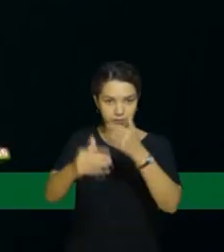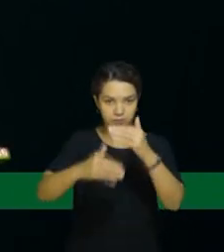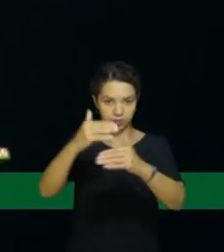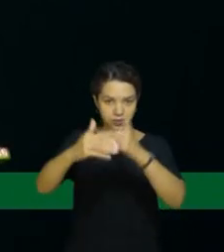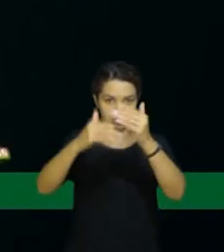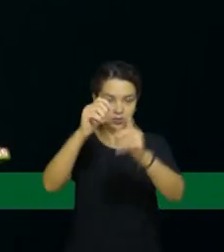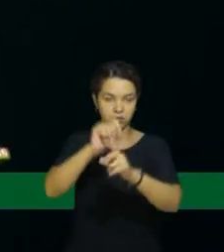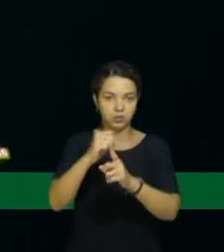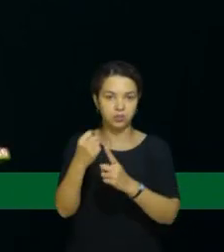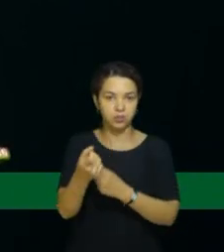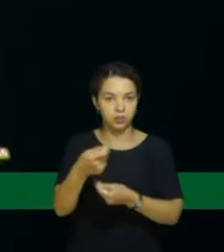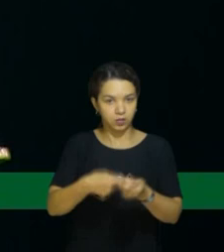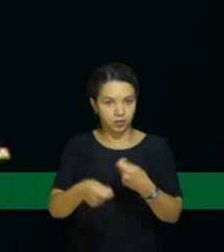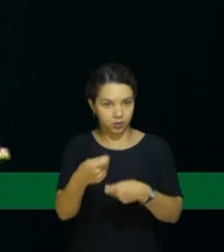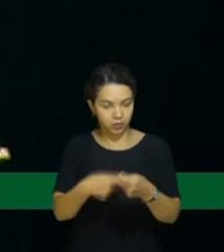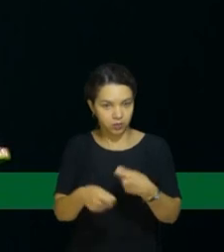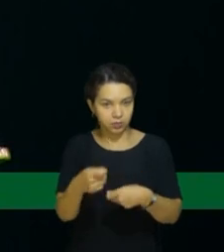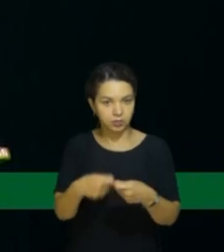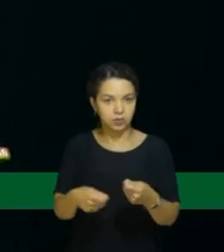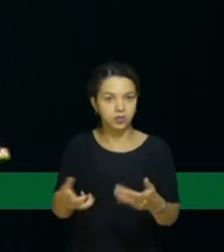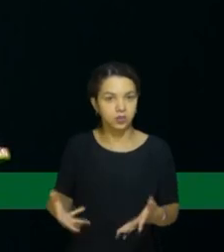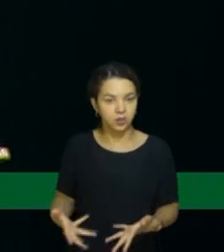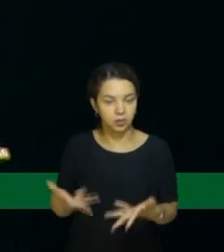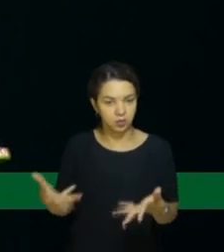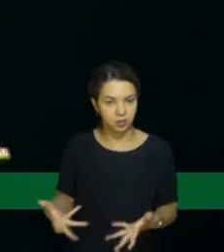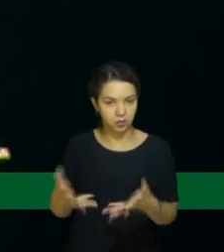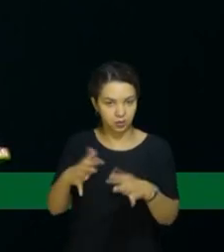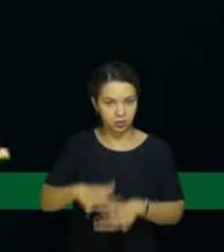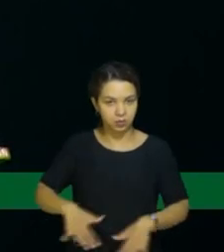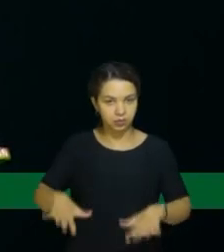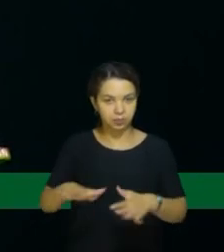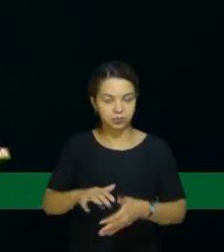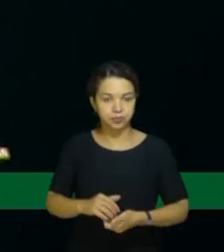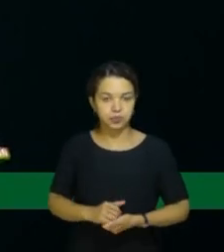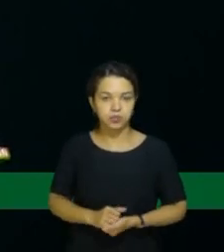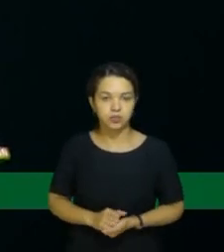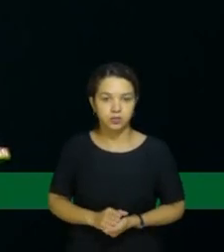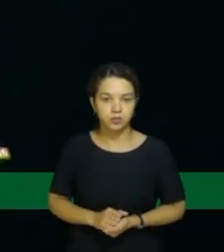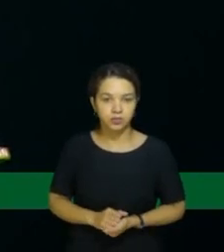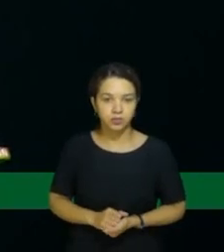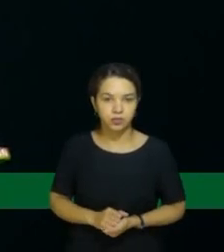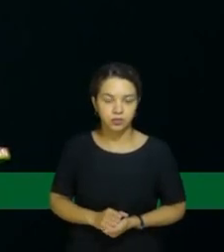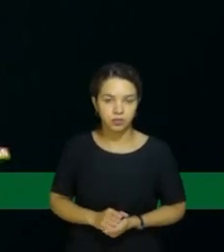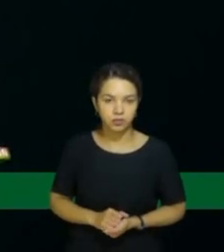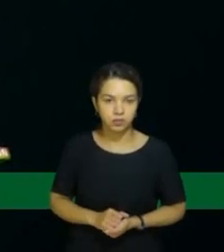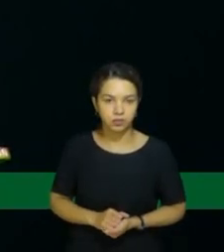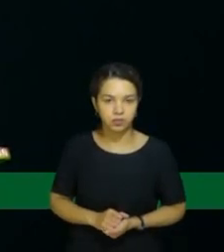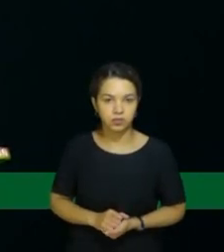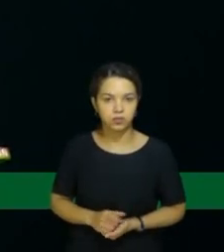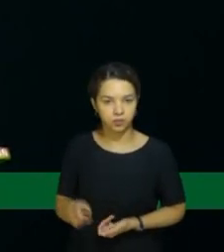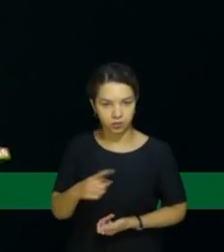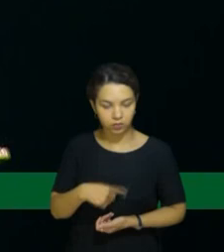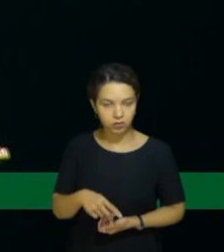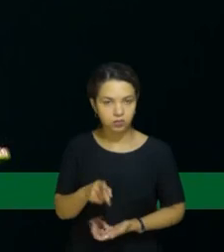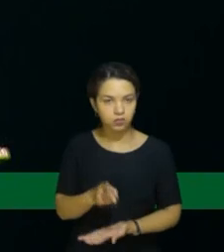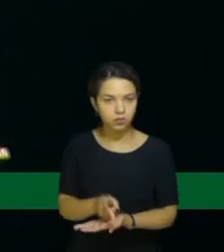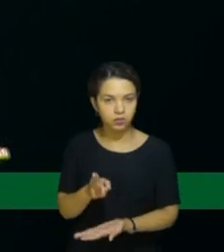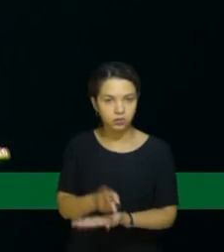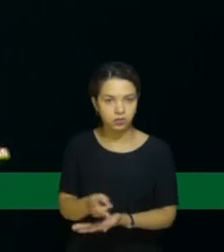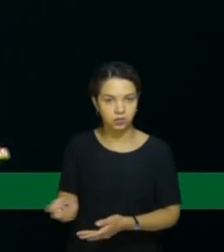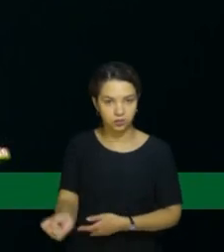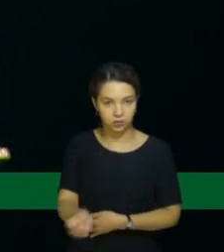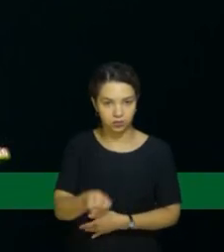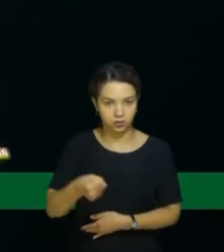social econômico e pros para todos tenha-se presente e sempre em consideração que as cervejarias